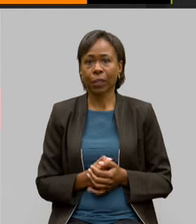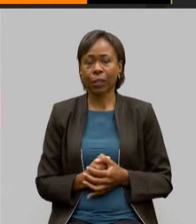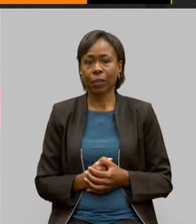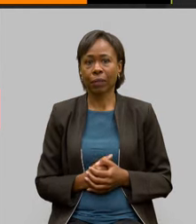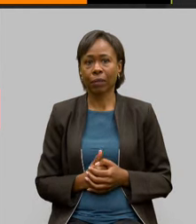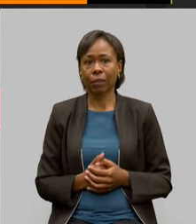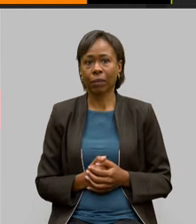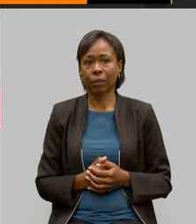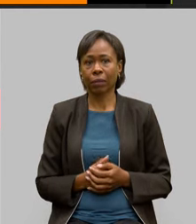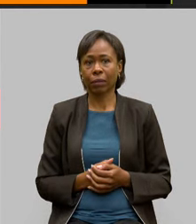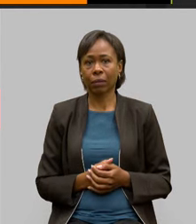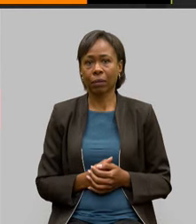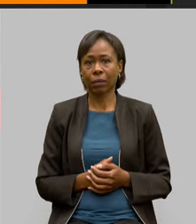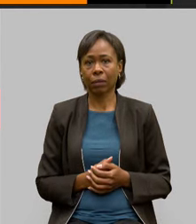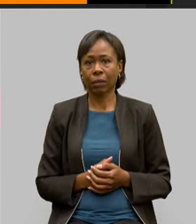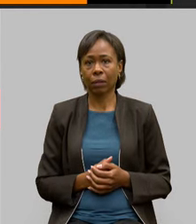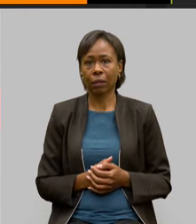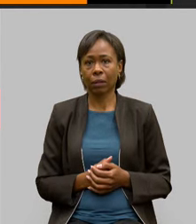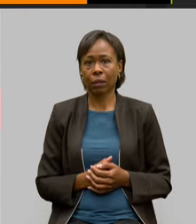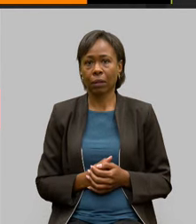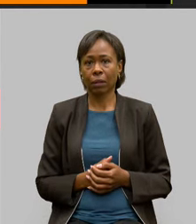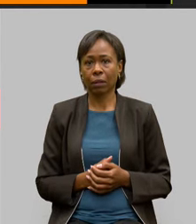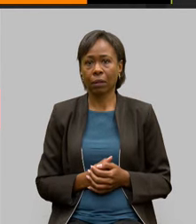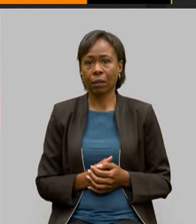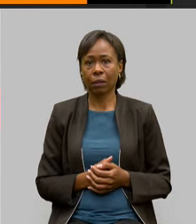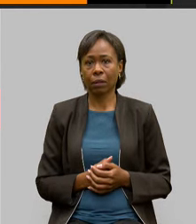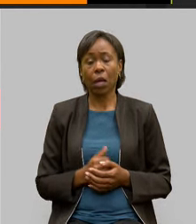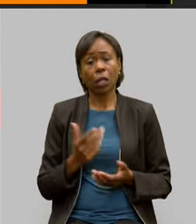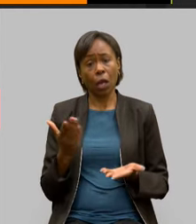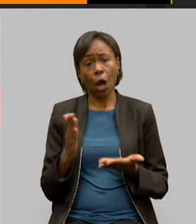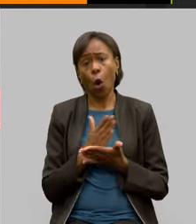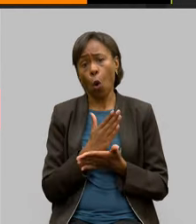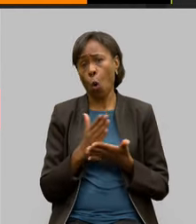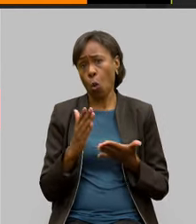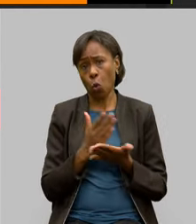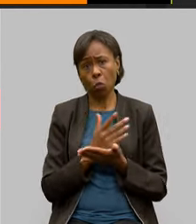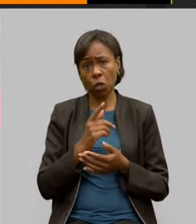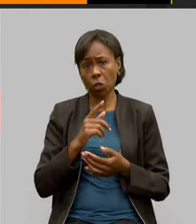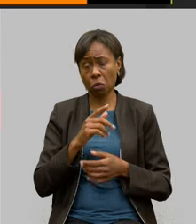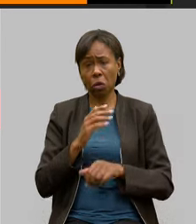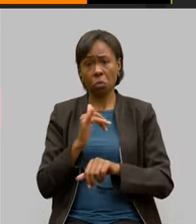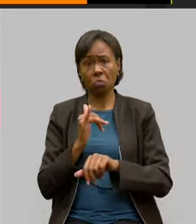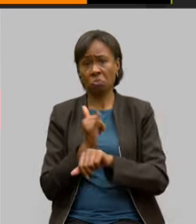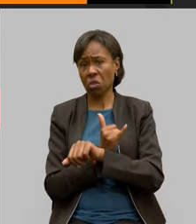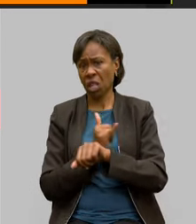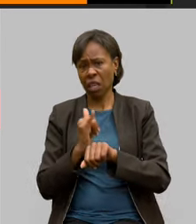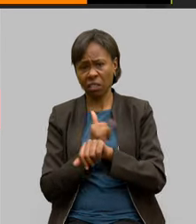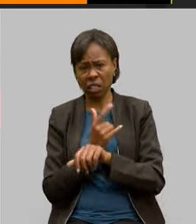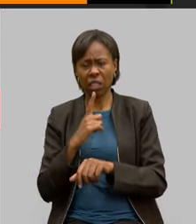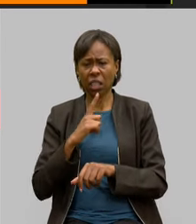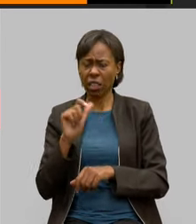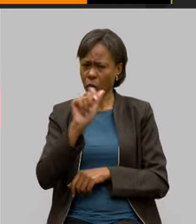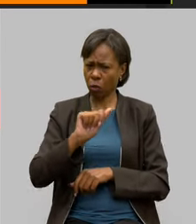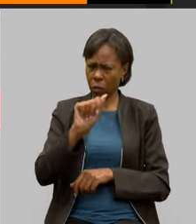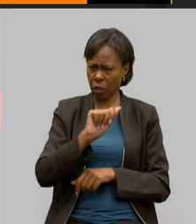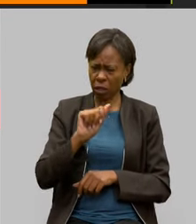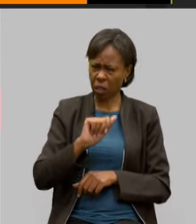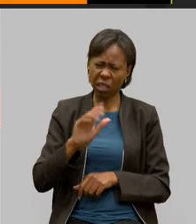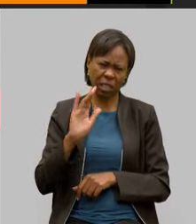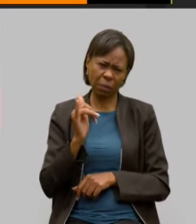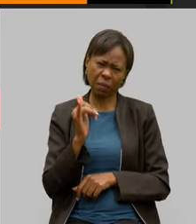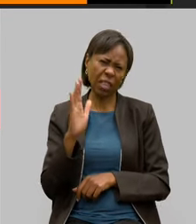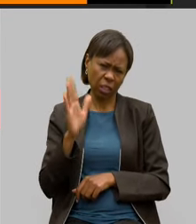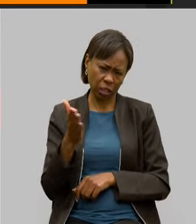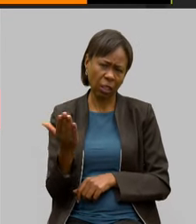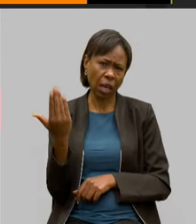então aí tem essas as alternativas né que são as as próprias associações eu não vou ficar aqui falando porque as associações já falaram também